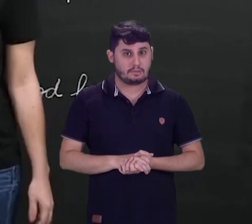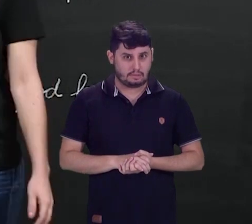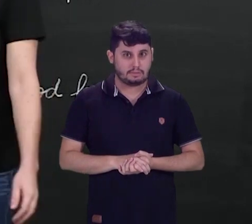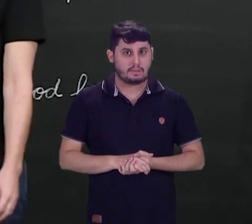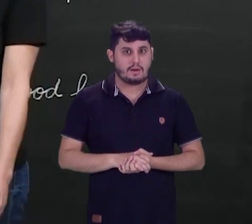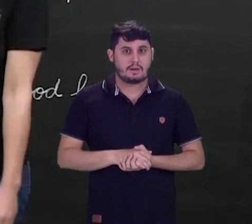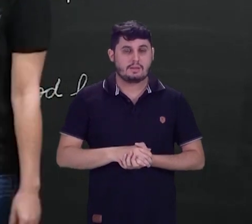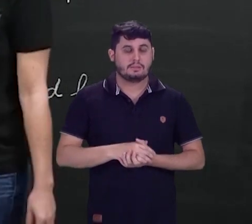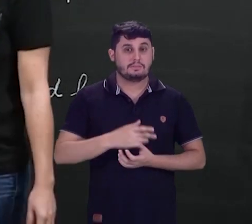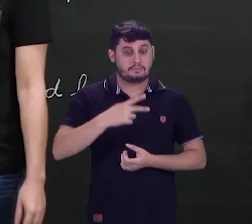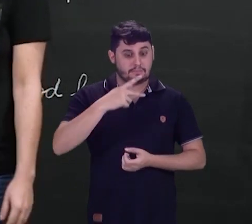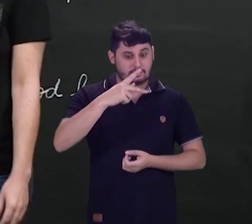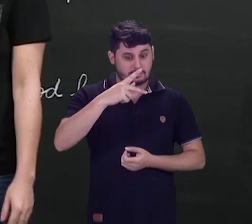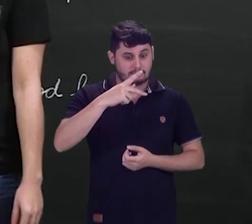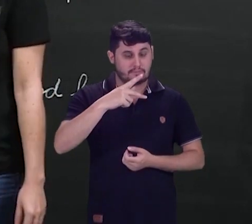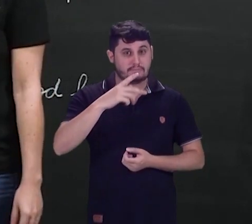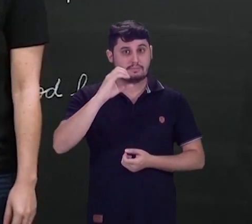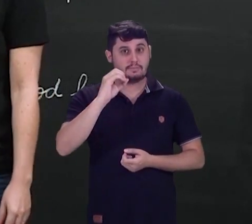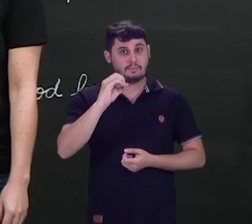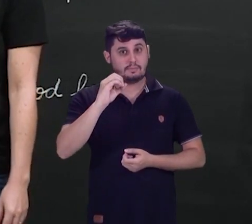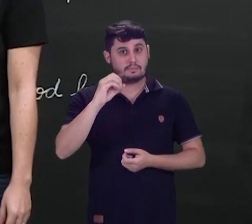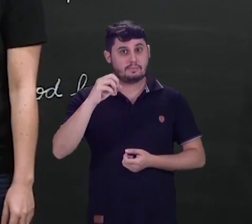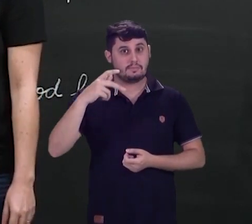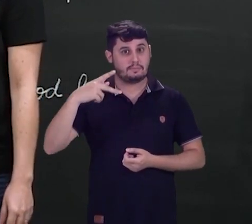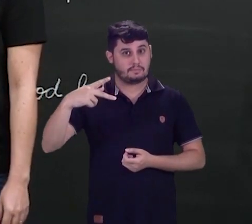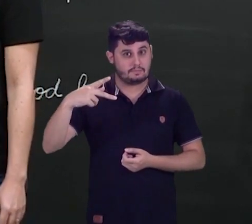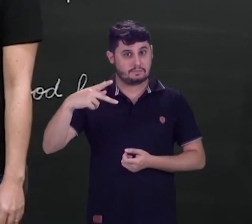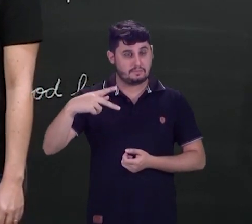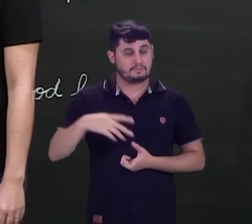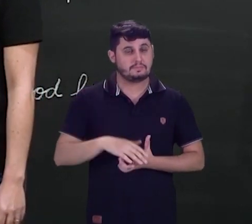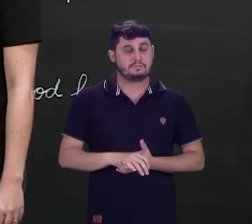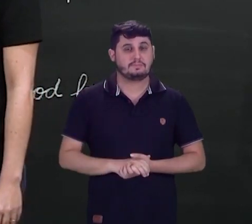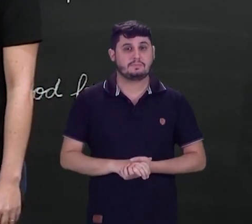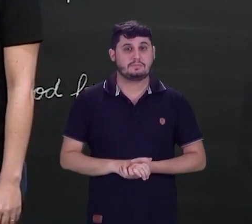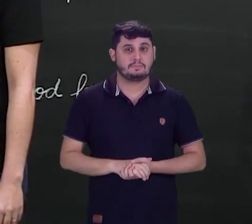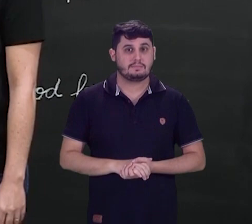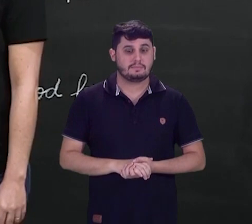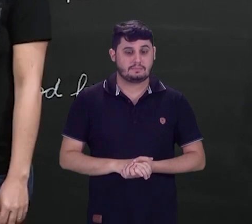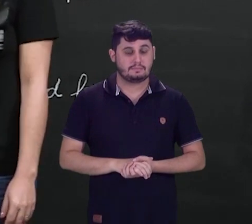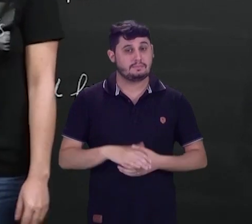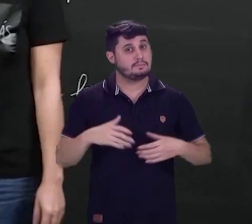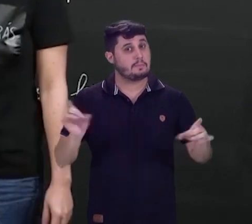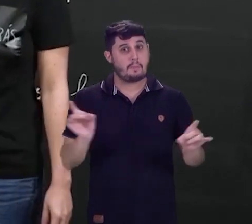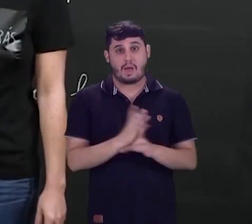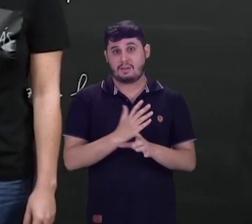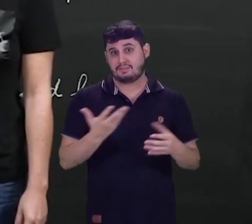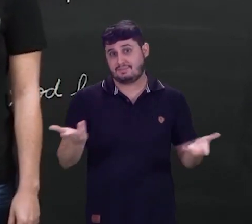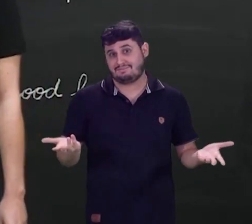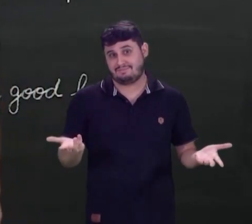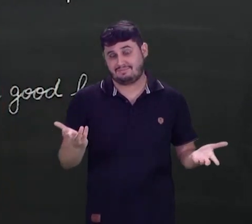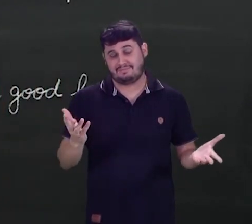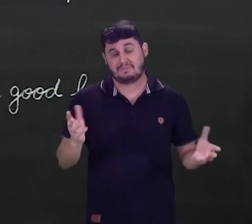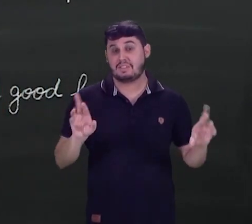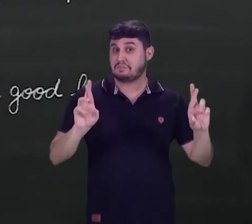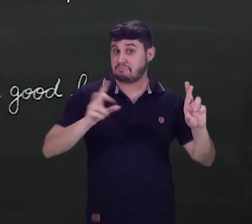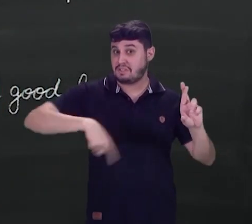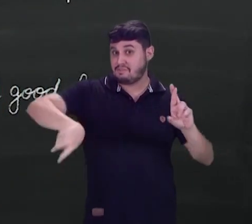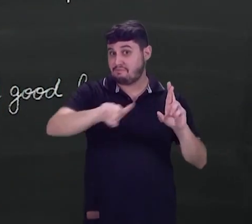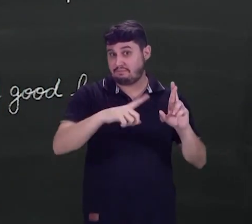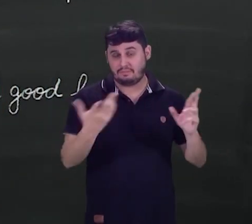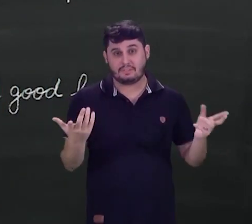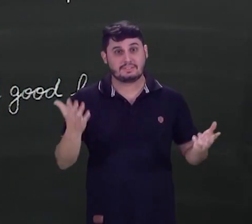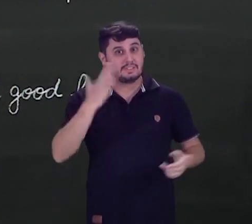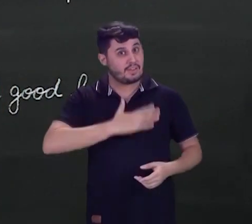E vamos lá. P, O, P. Bom, pessoal, é isso. Eu espero que vocês